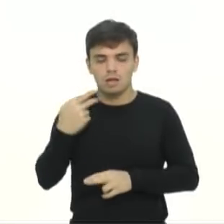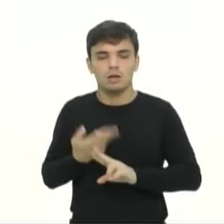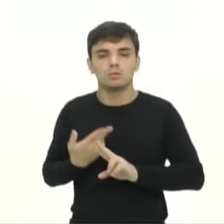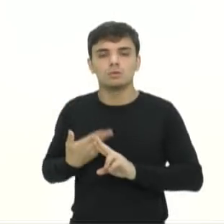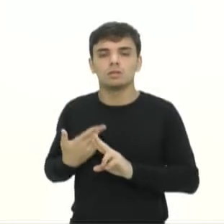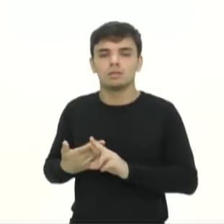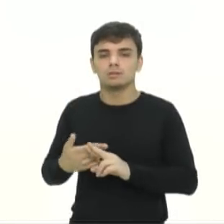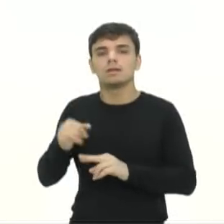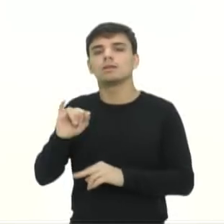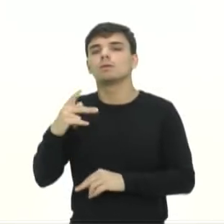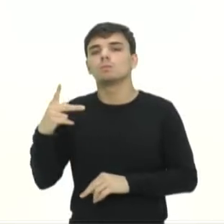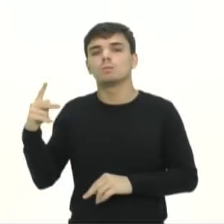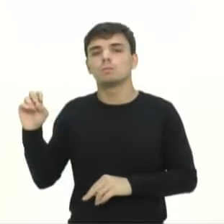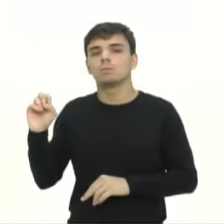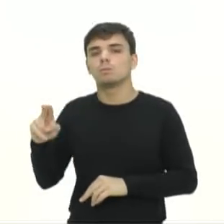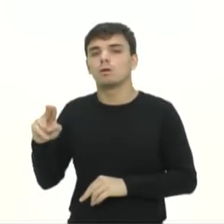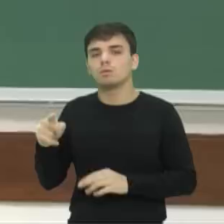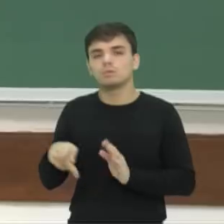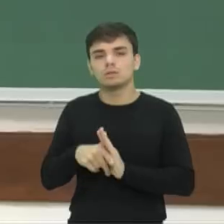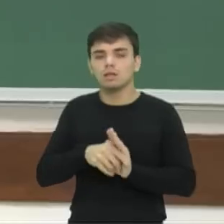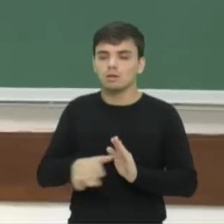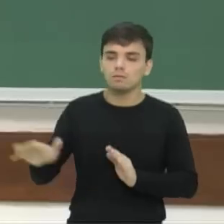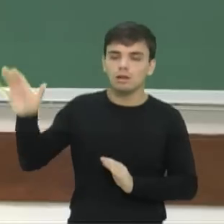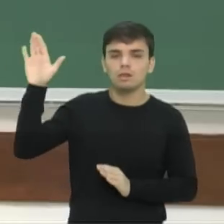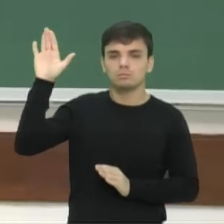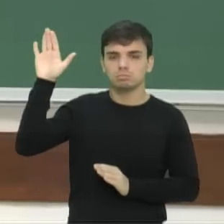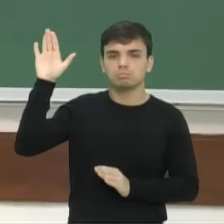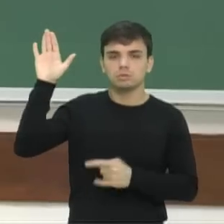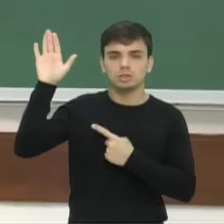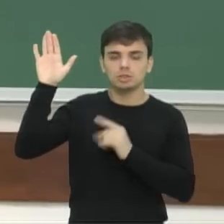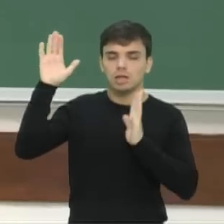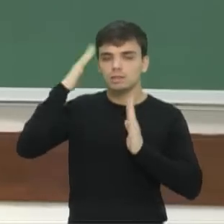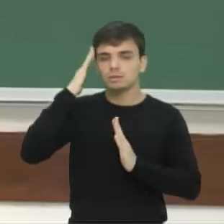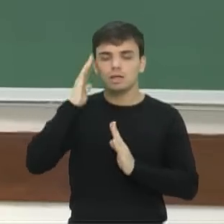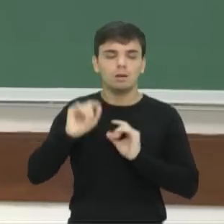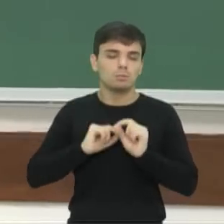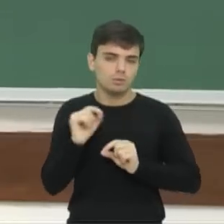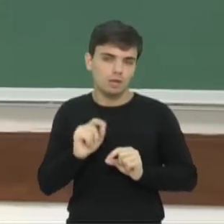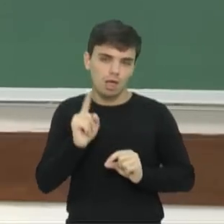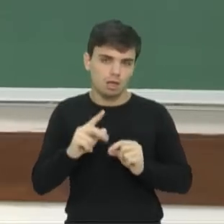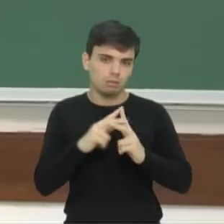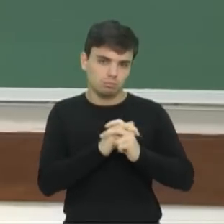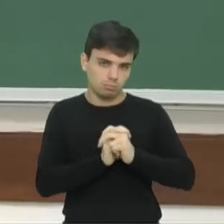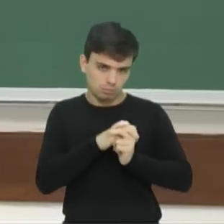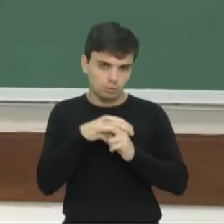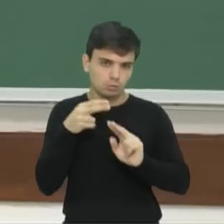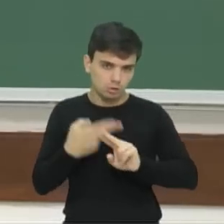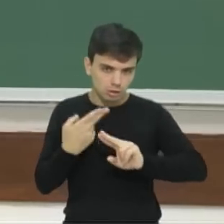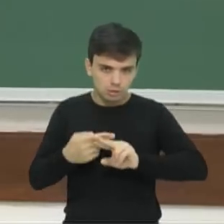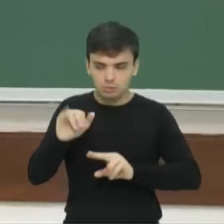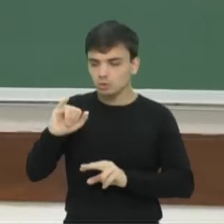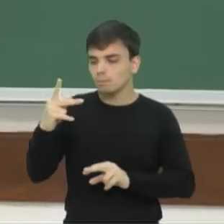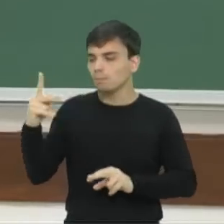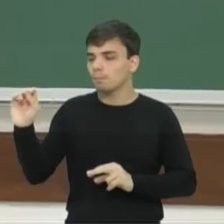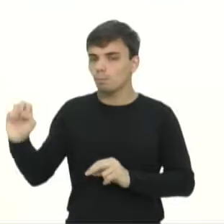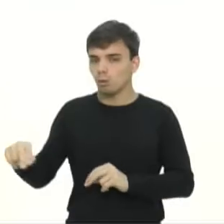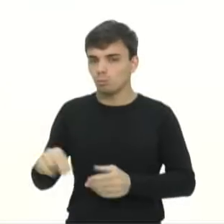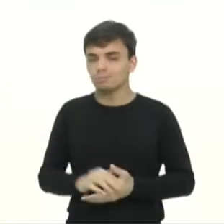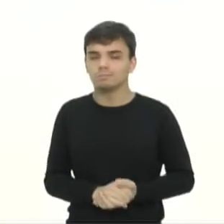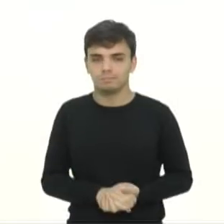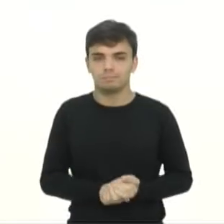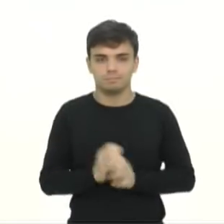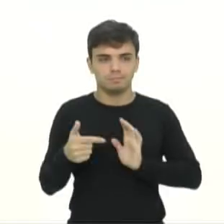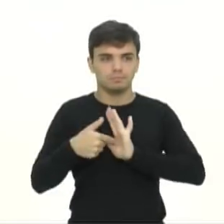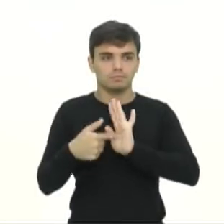um ippon. Né? Então, braço levantado acima, sabe que a aplicação do ippon, a luta encerra neste momento. É o que está retratado